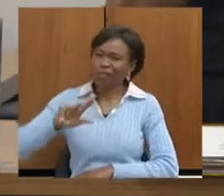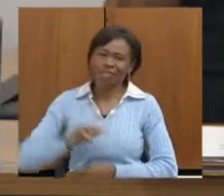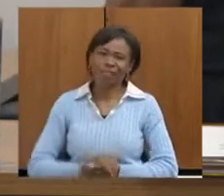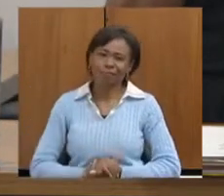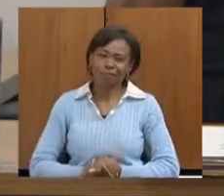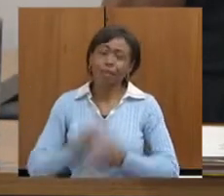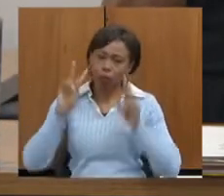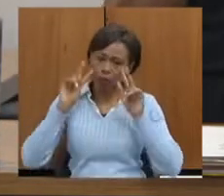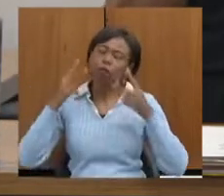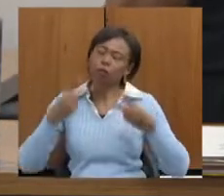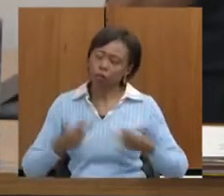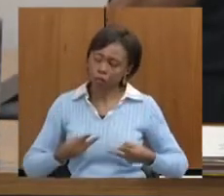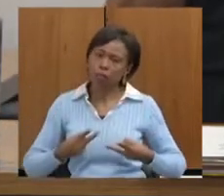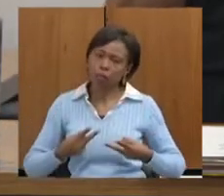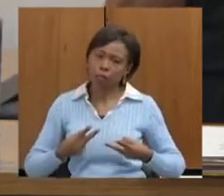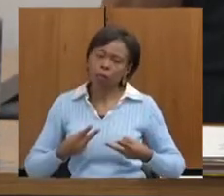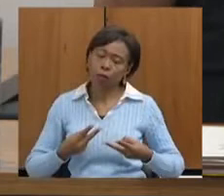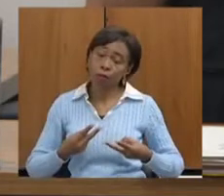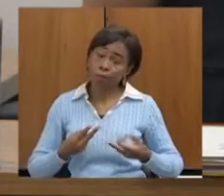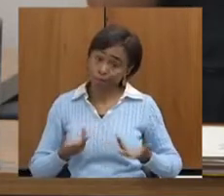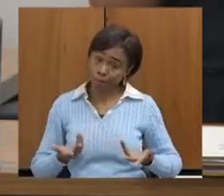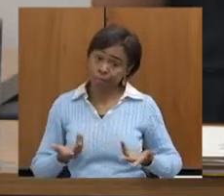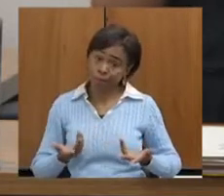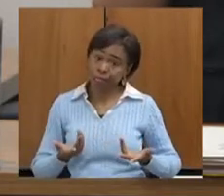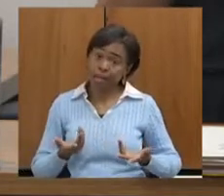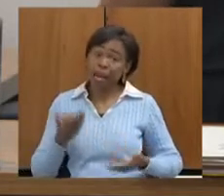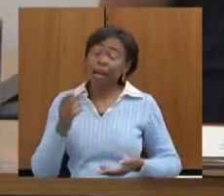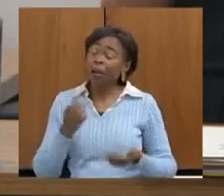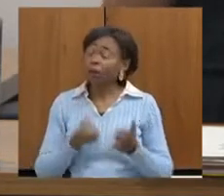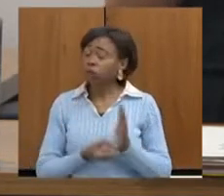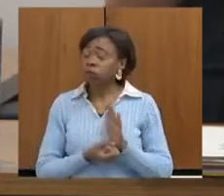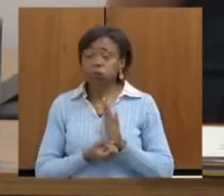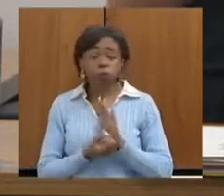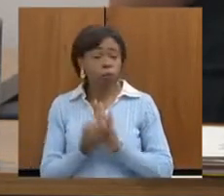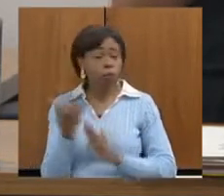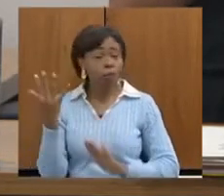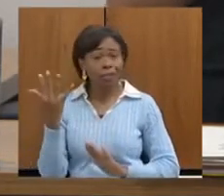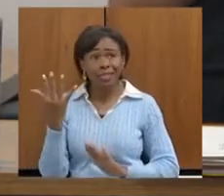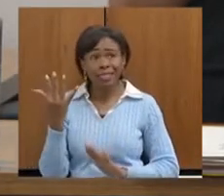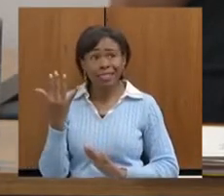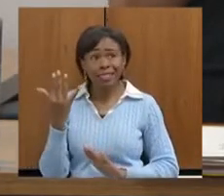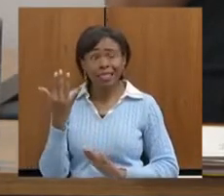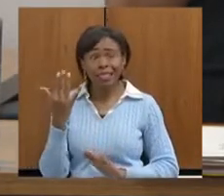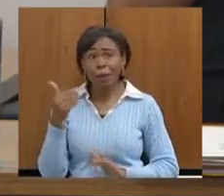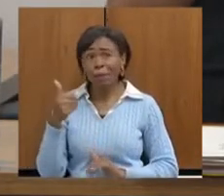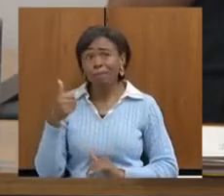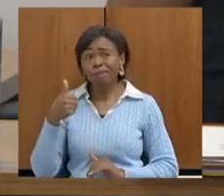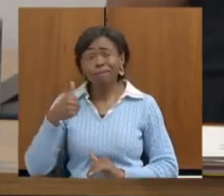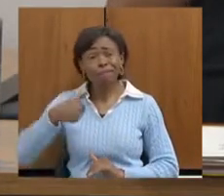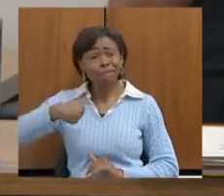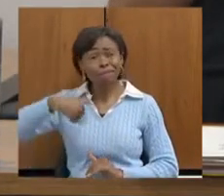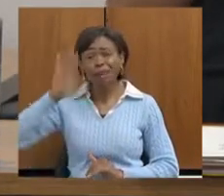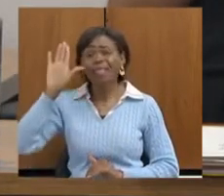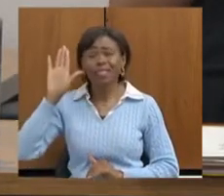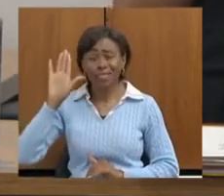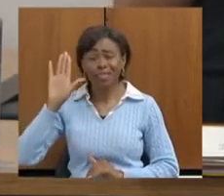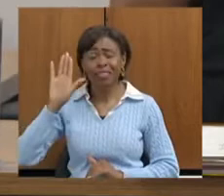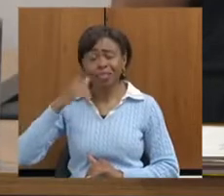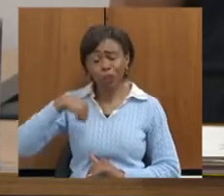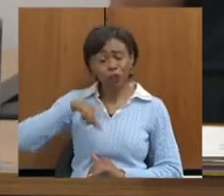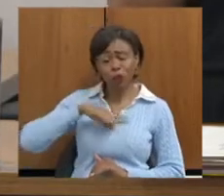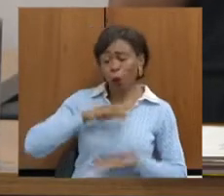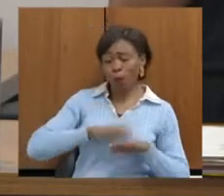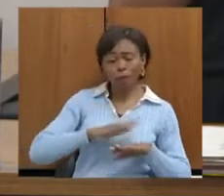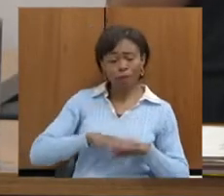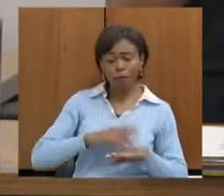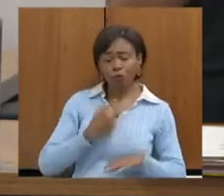reconhecimento registrando também que muitas vezes está além do nosso alcance né não são